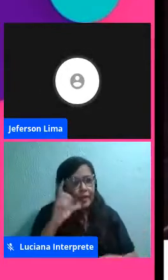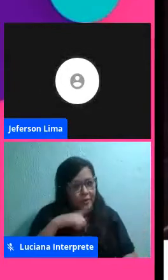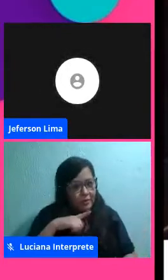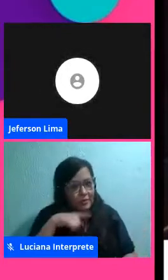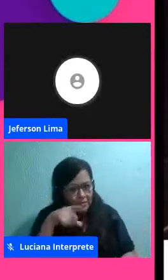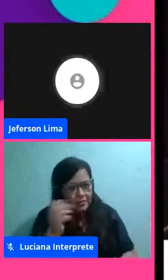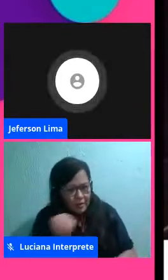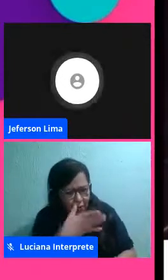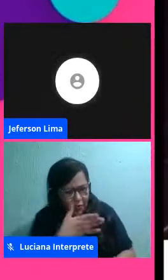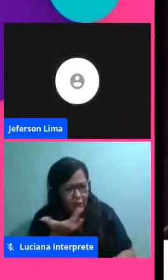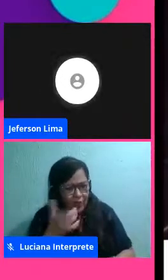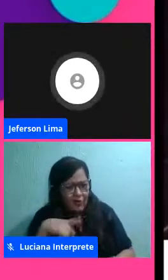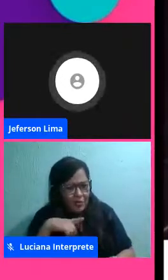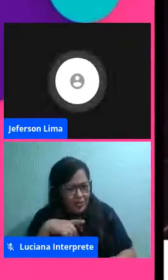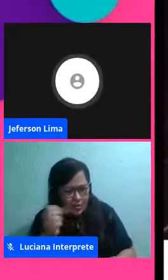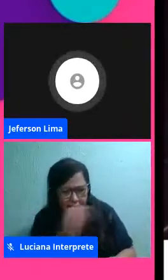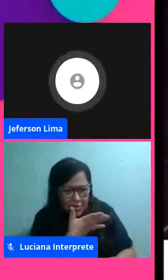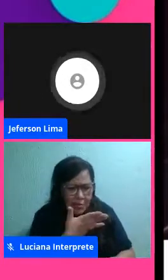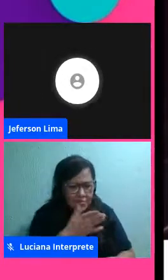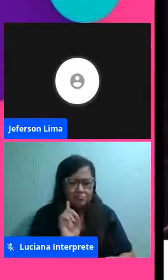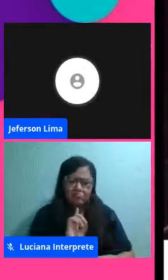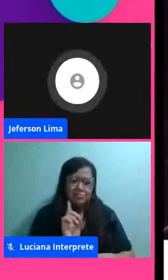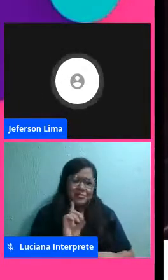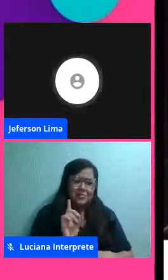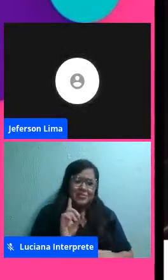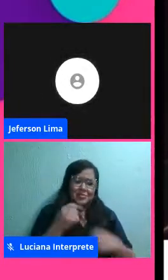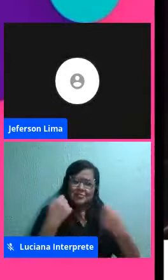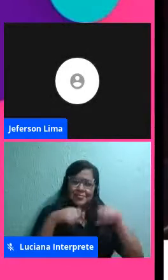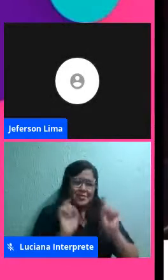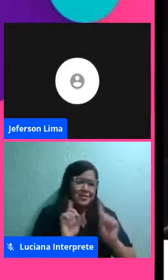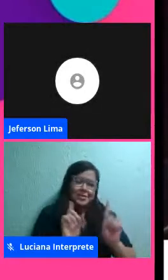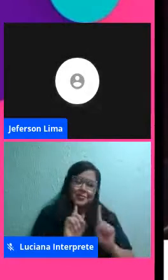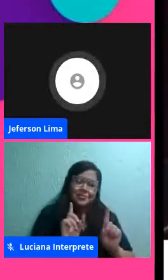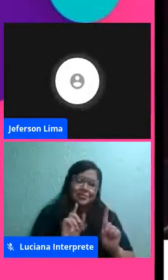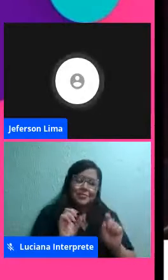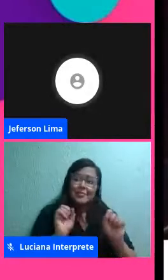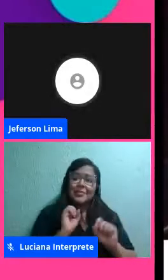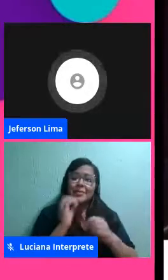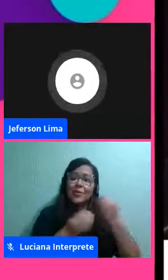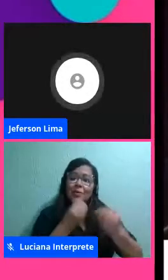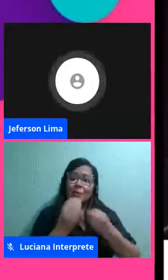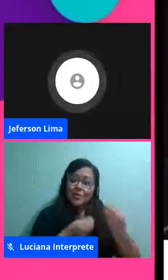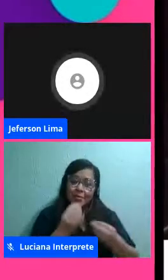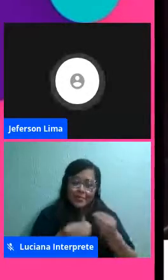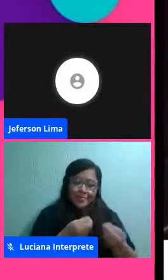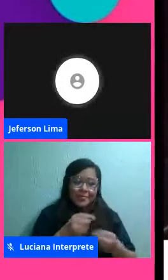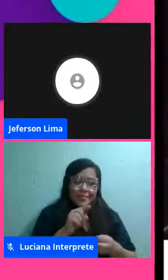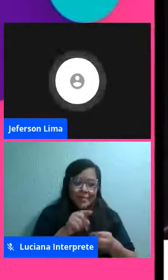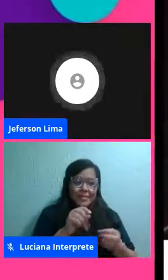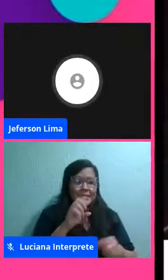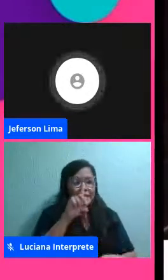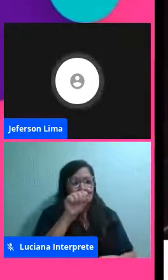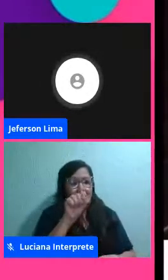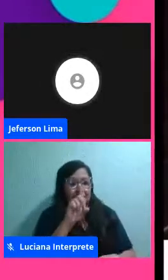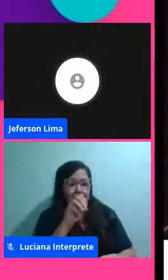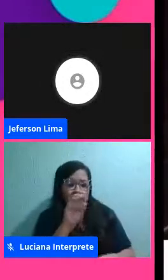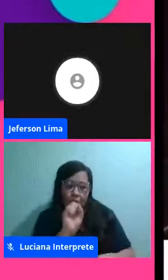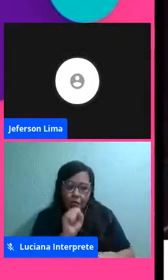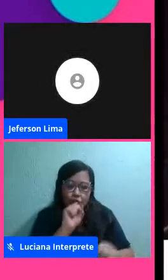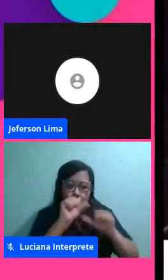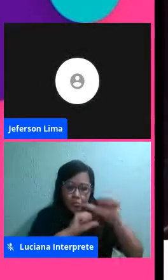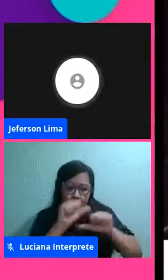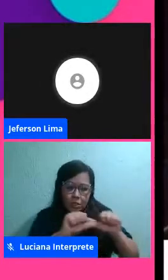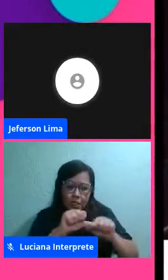isso não. Sabe o que faço? Eu simplesmente faço, servidor, eu quero saber toda vez que esse dado mudar. E o servidor fica mandando ali, ó, o dado